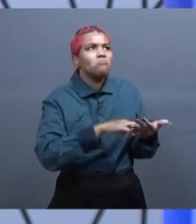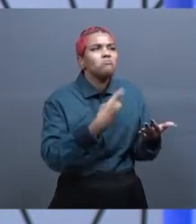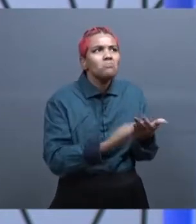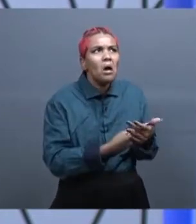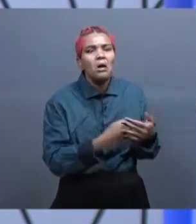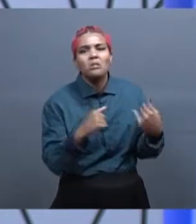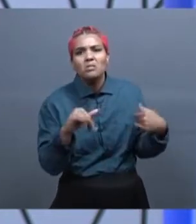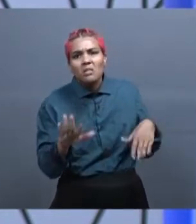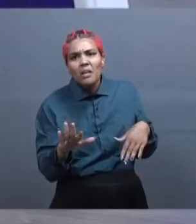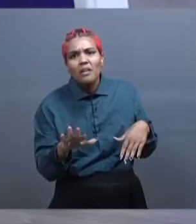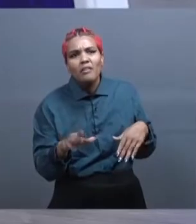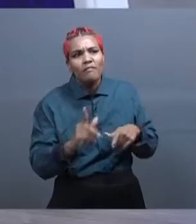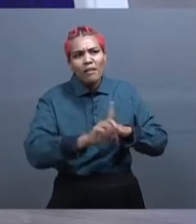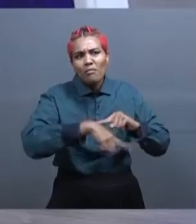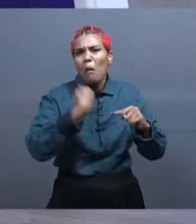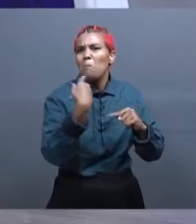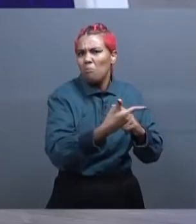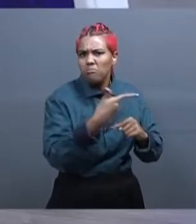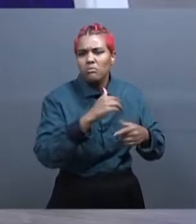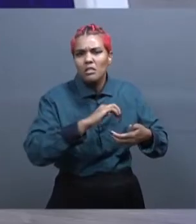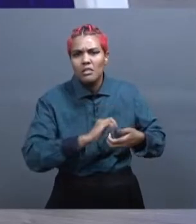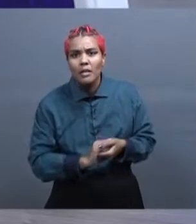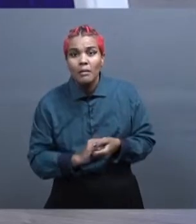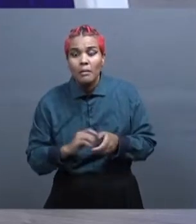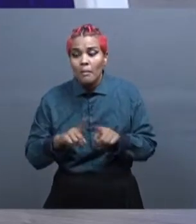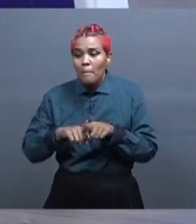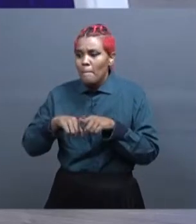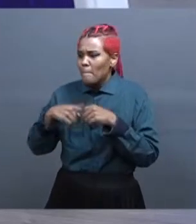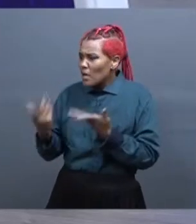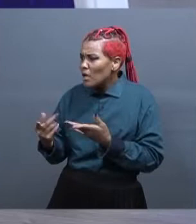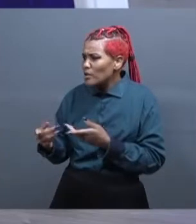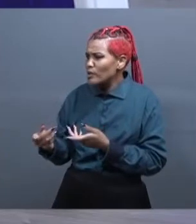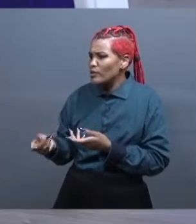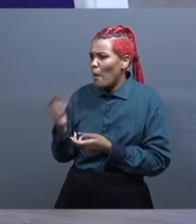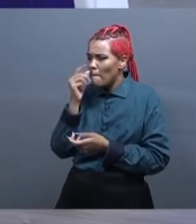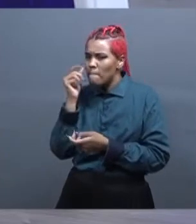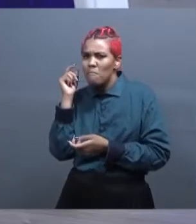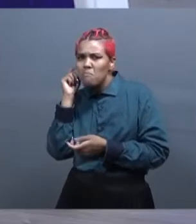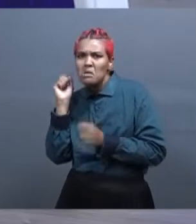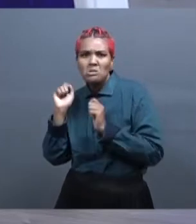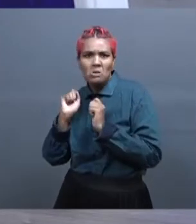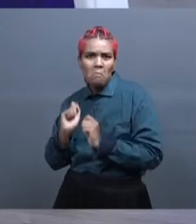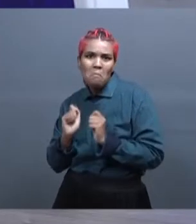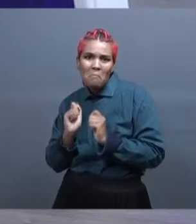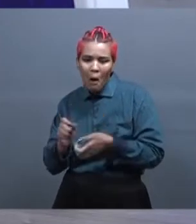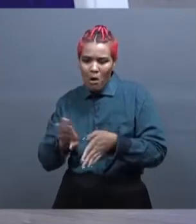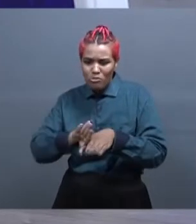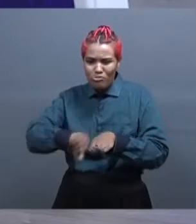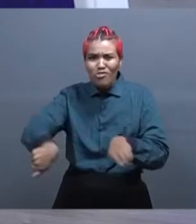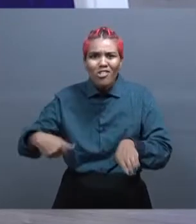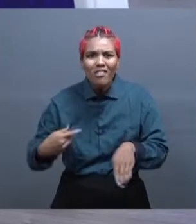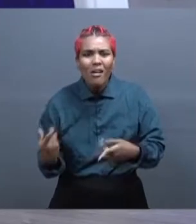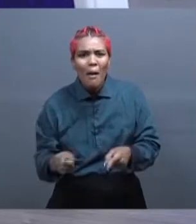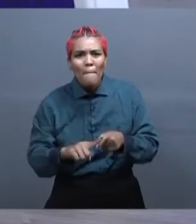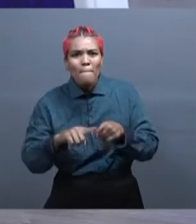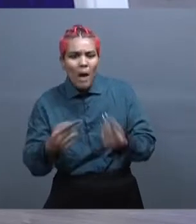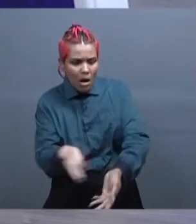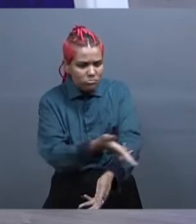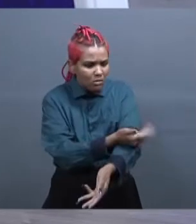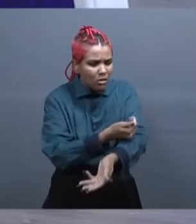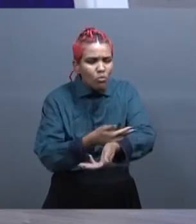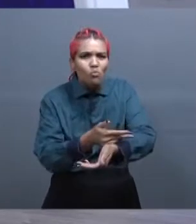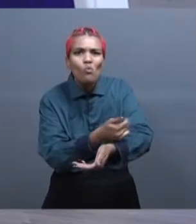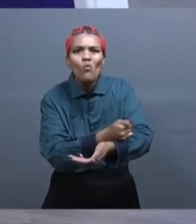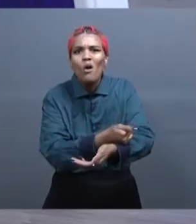né essa tatuagem os peixes e os pincéis podem ser removidos neves vai ficar um buraquinho é que ele mas no caso da tatuagem